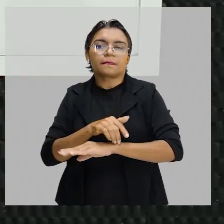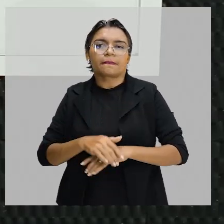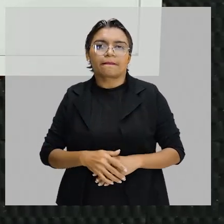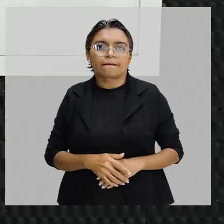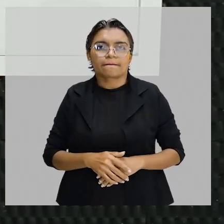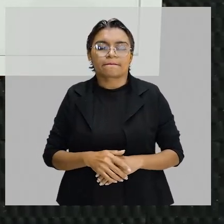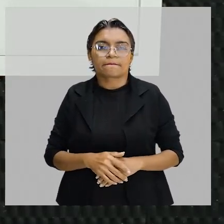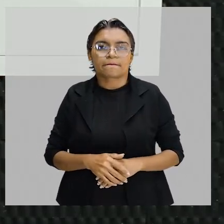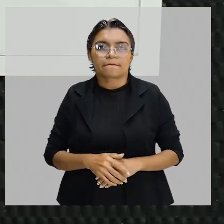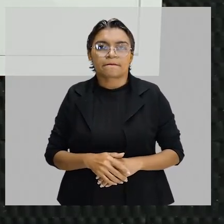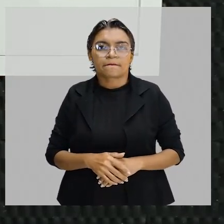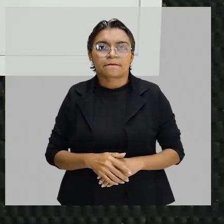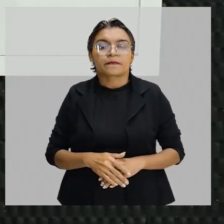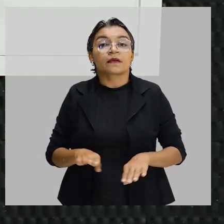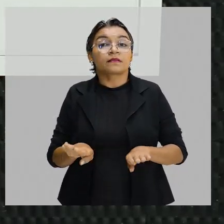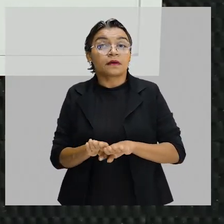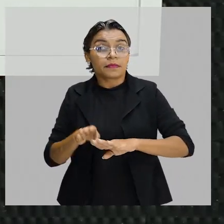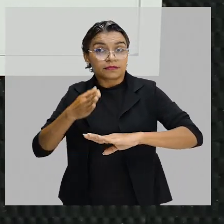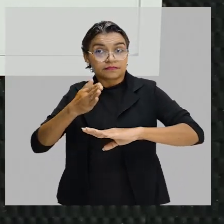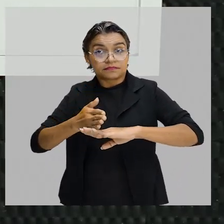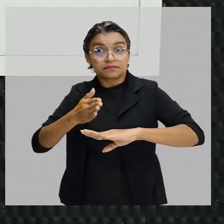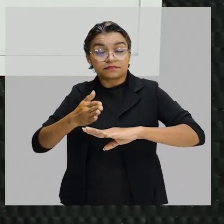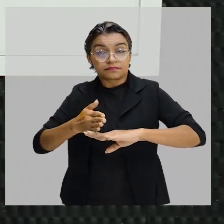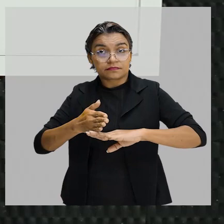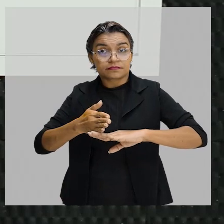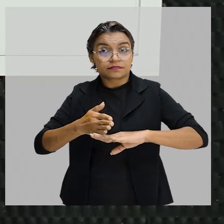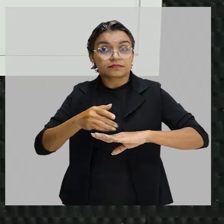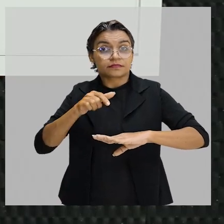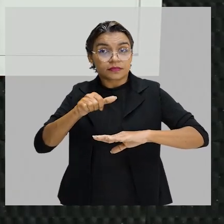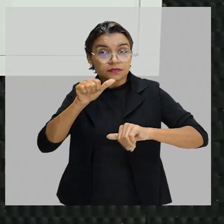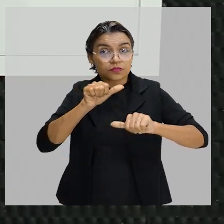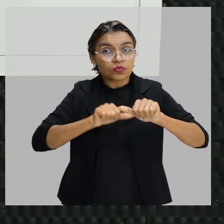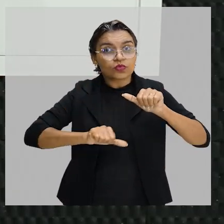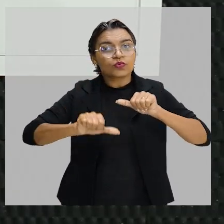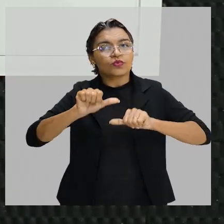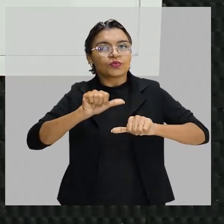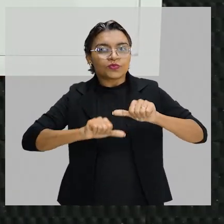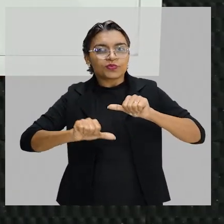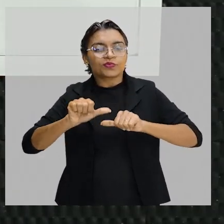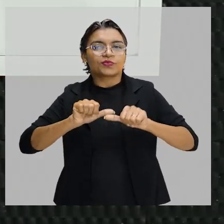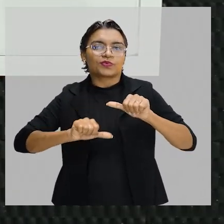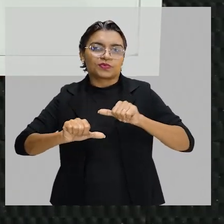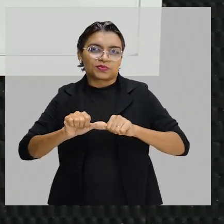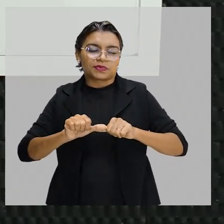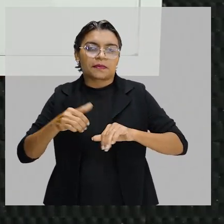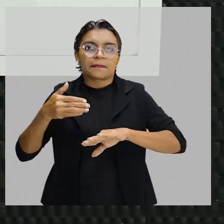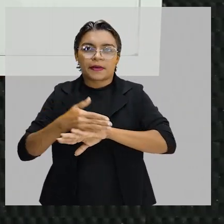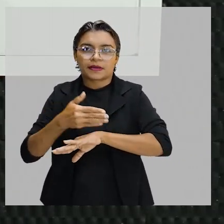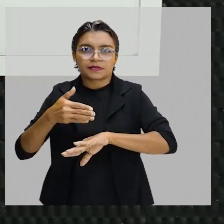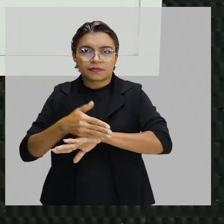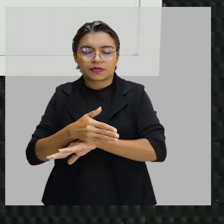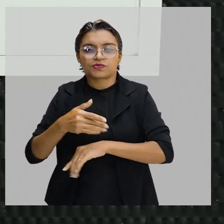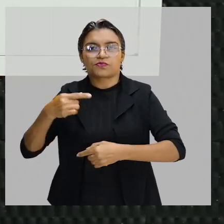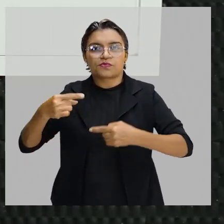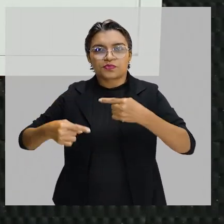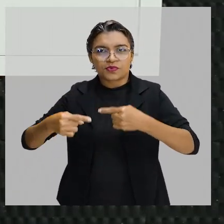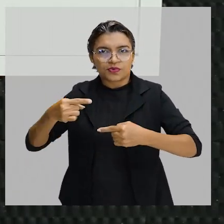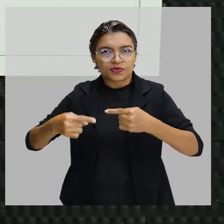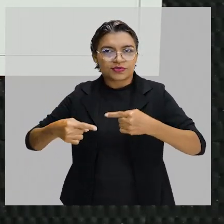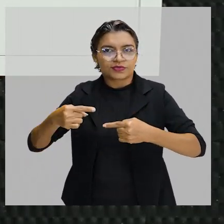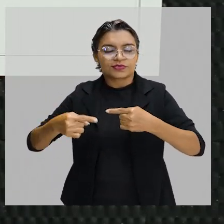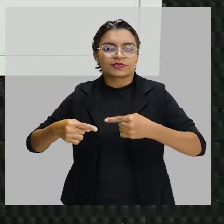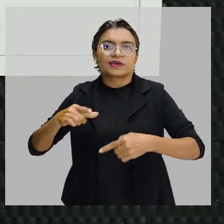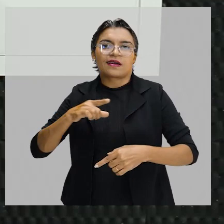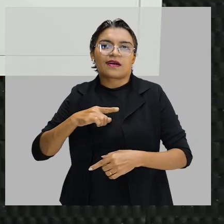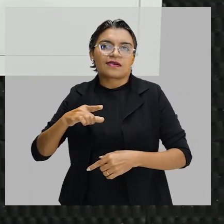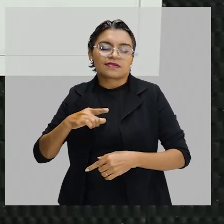da terra. E no mundo moderno começa a sofrer uma série de alterações. Essa participação política ela vai entrar